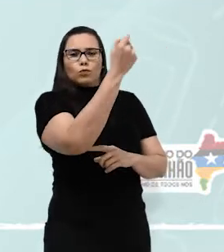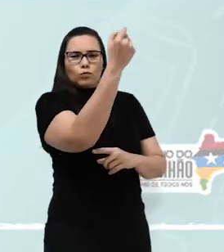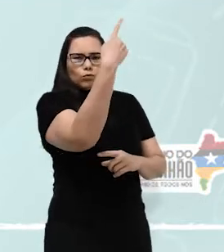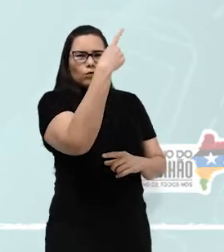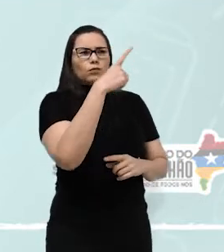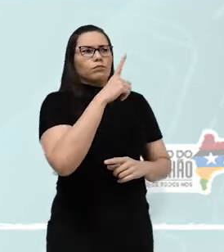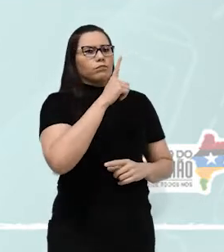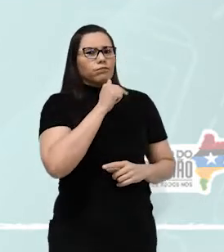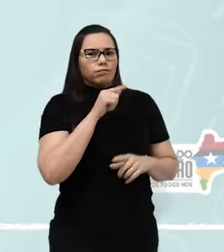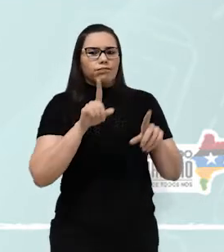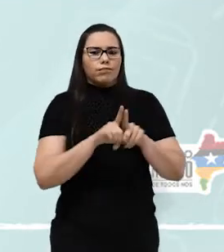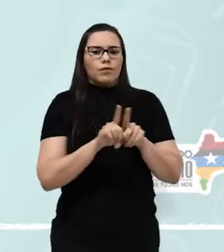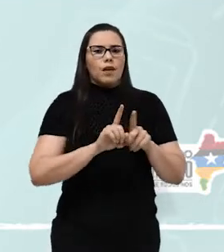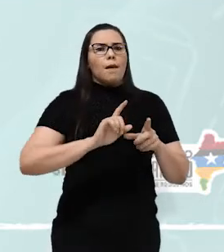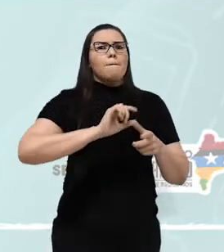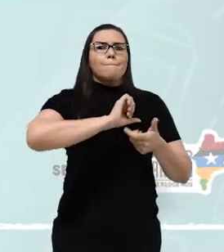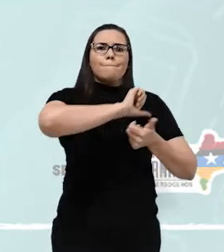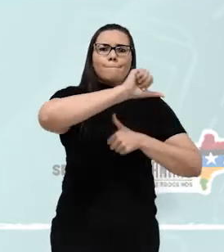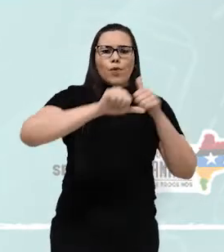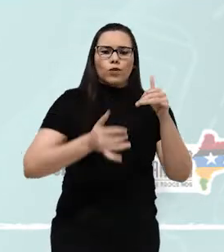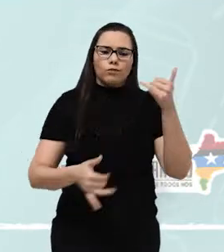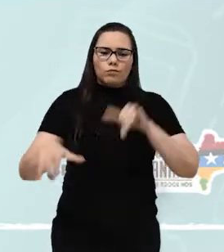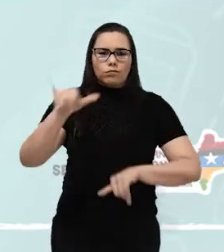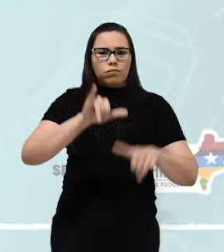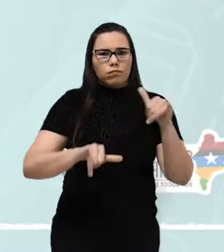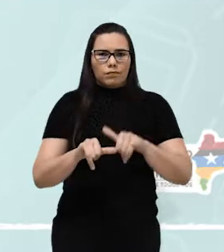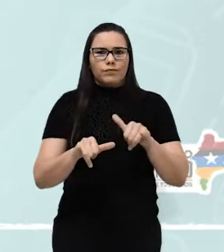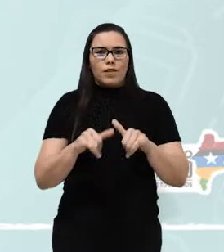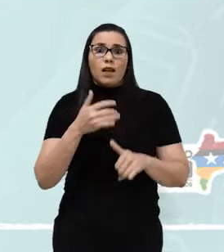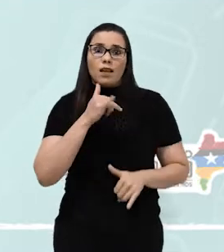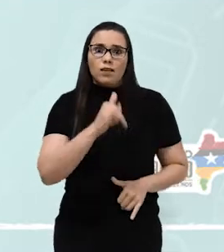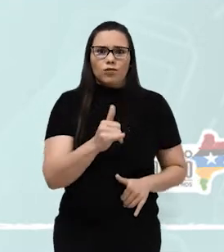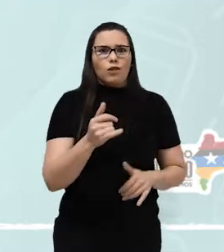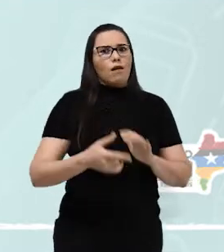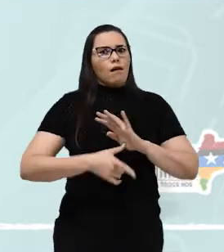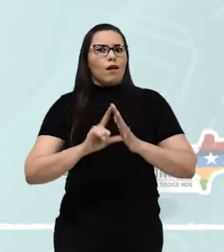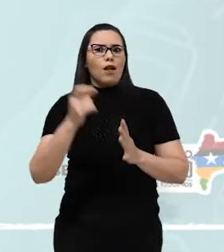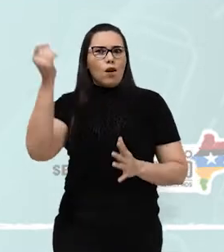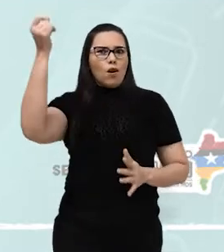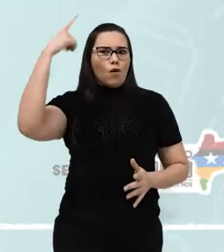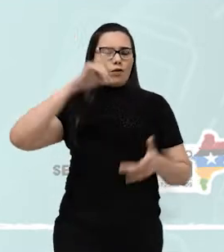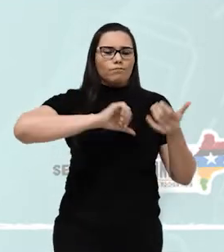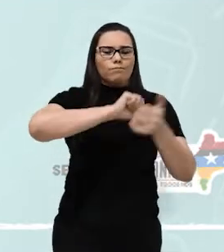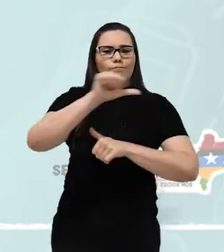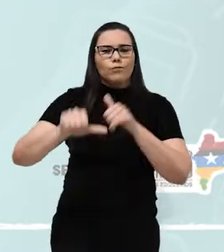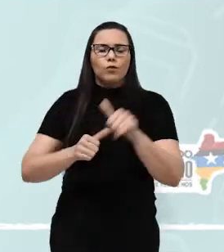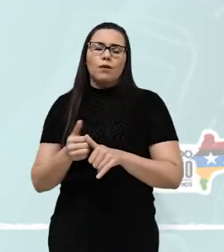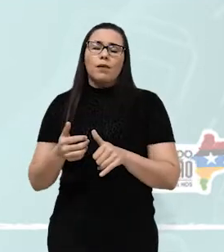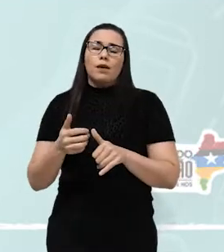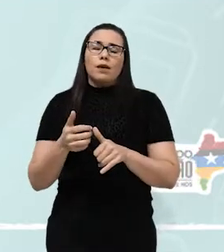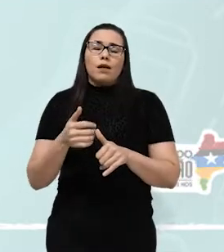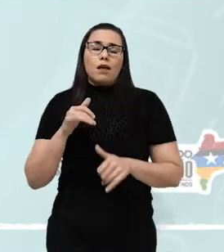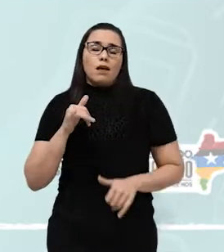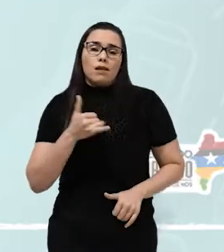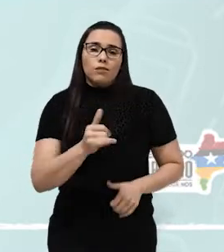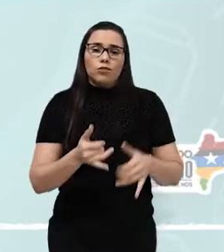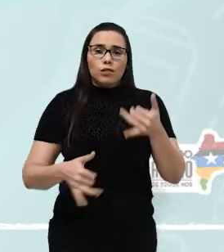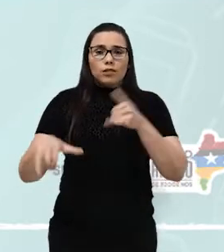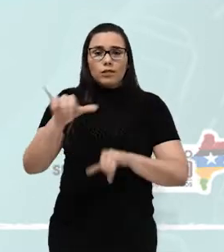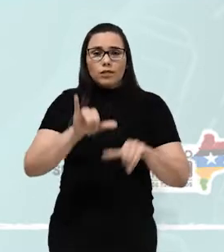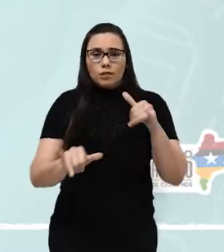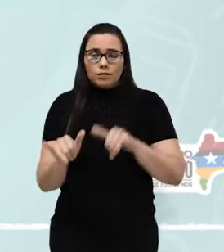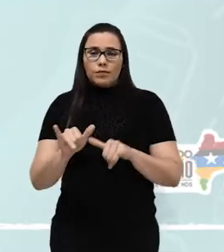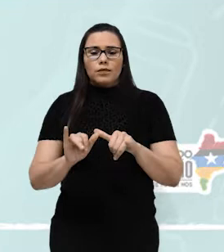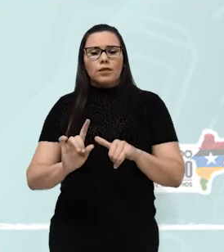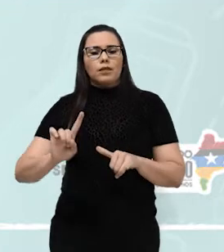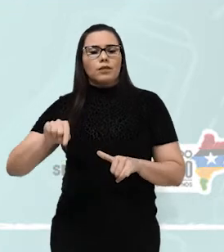Essa energia vai ser convertida, a energia que era luminosa, né? Ela vai ser convertida em energia química, e essa energia química ela vai